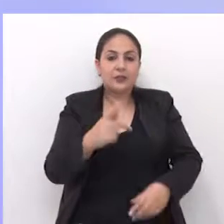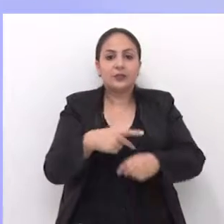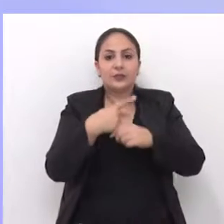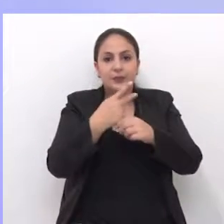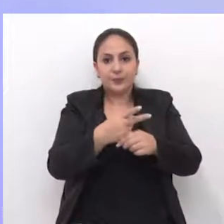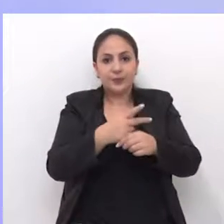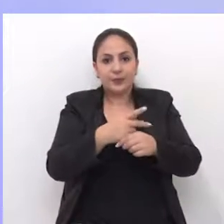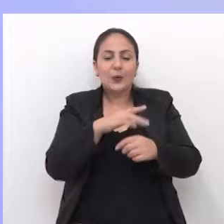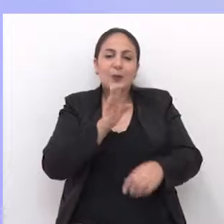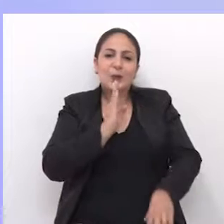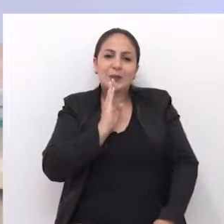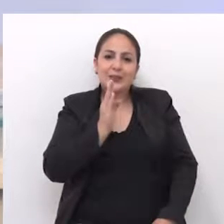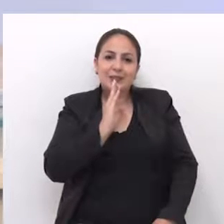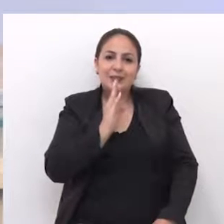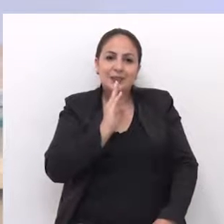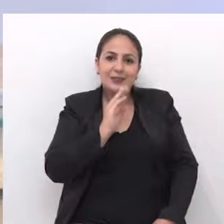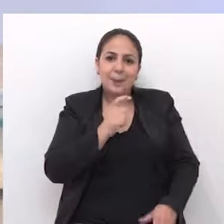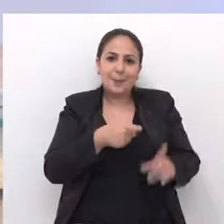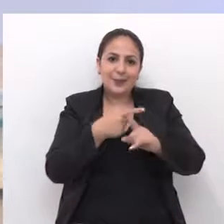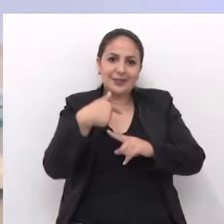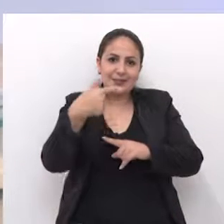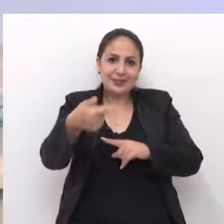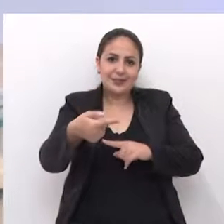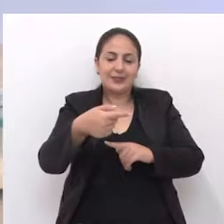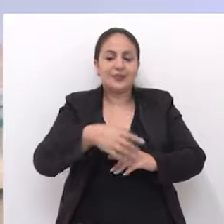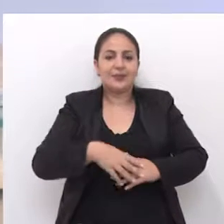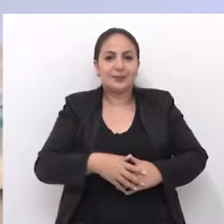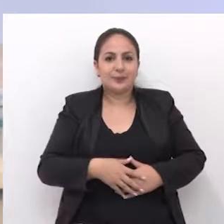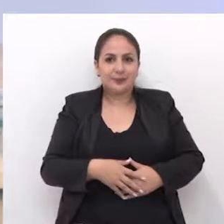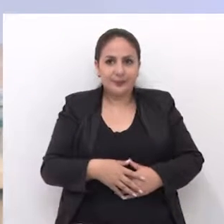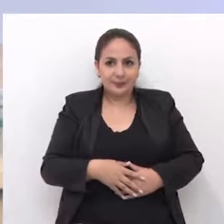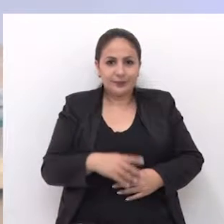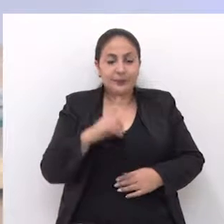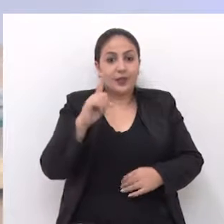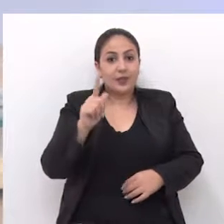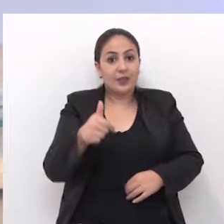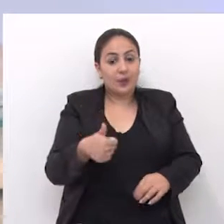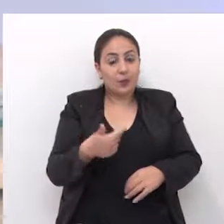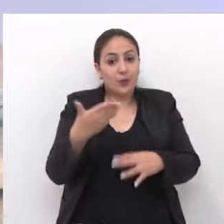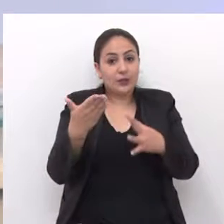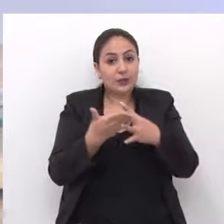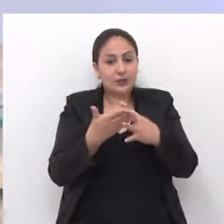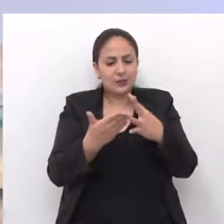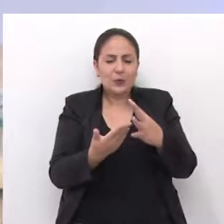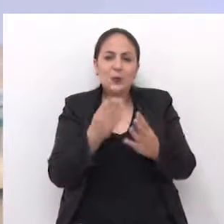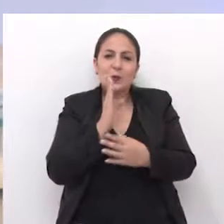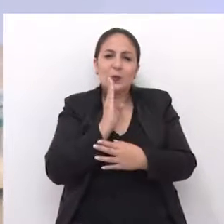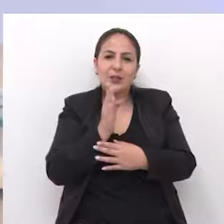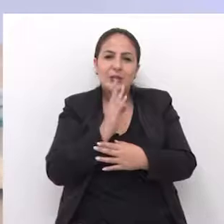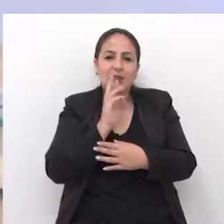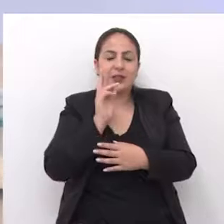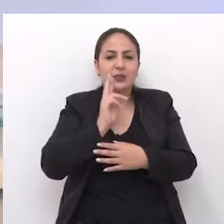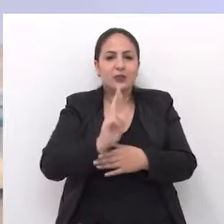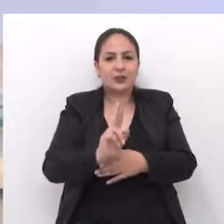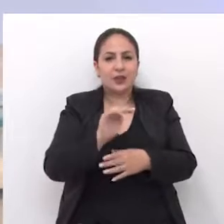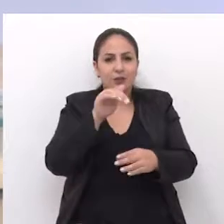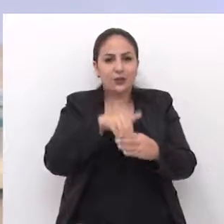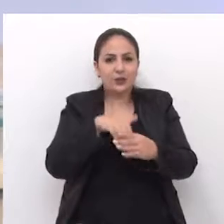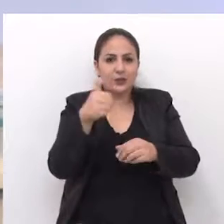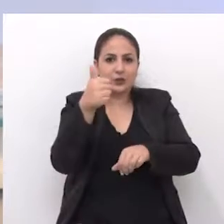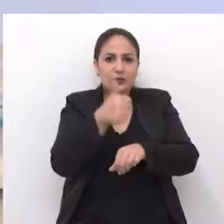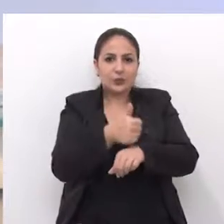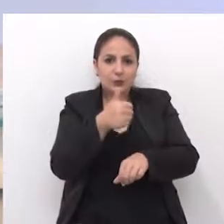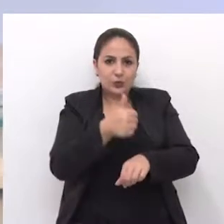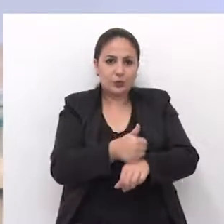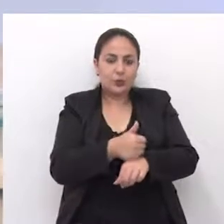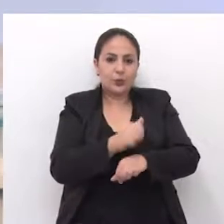conhecidos no próximo mês. E depois do intervalo, você confere o placar final da votação do substitutivo para modificar